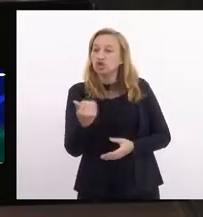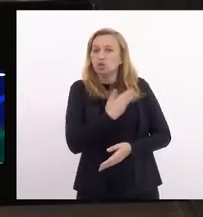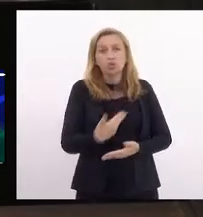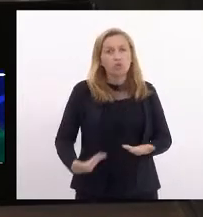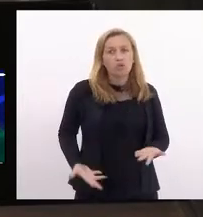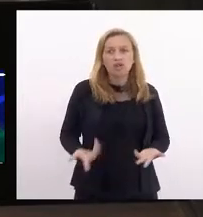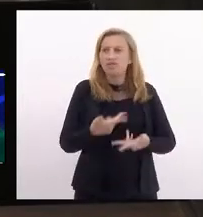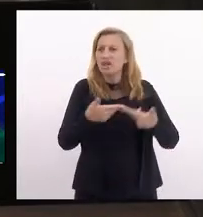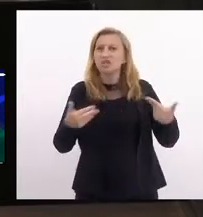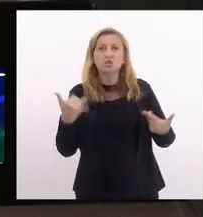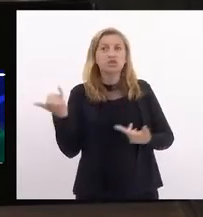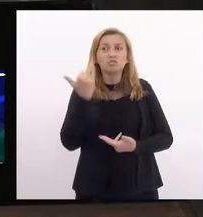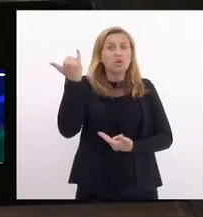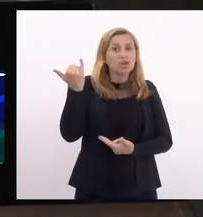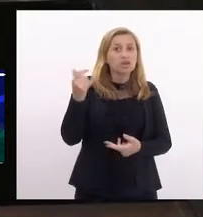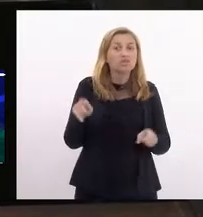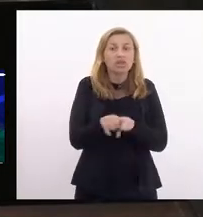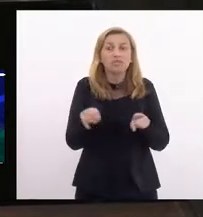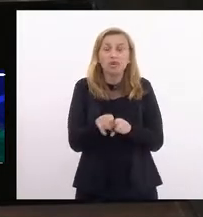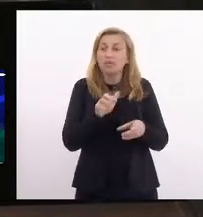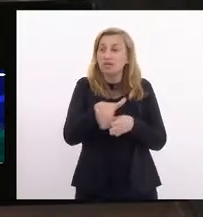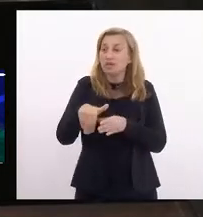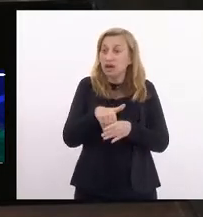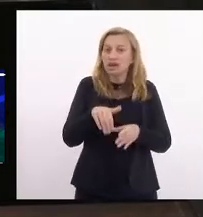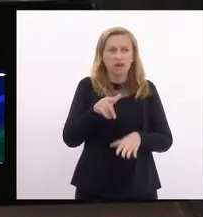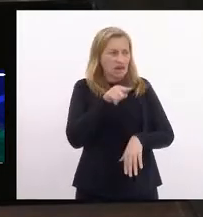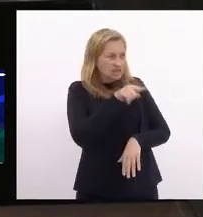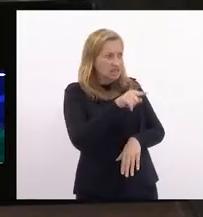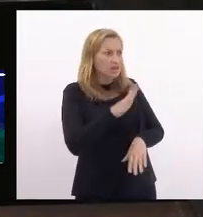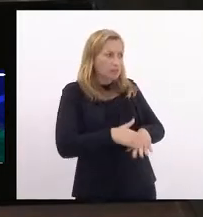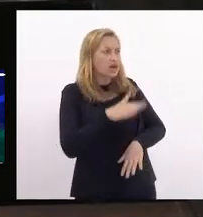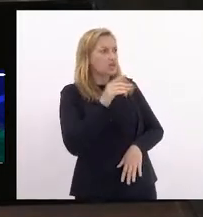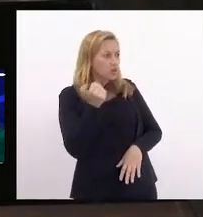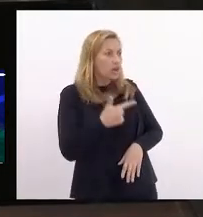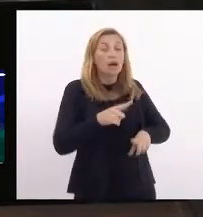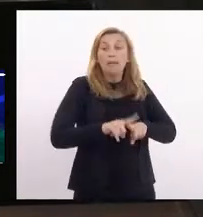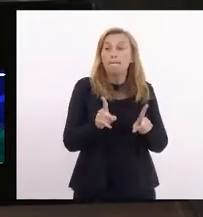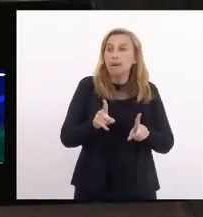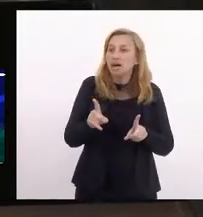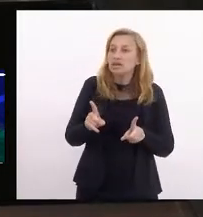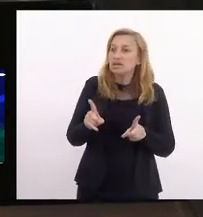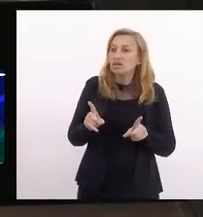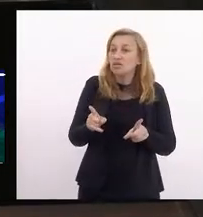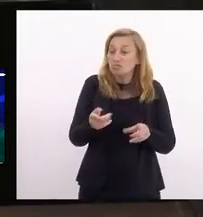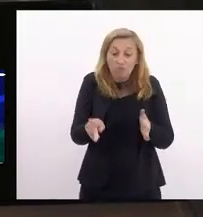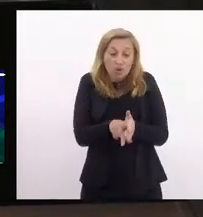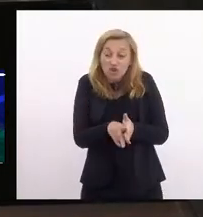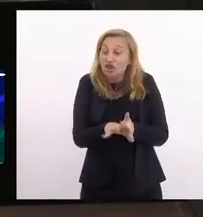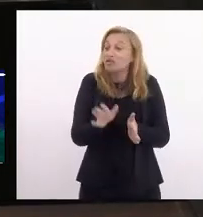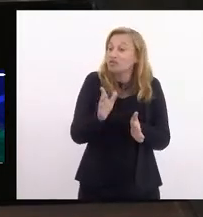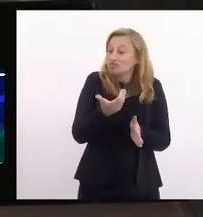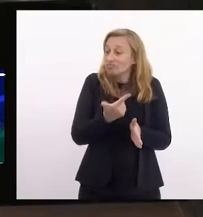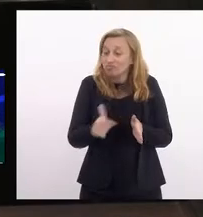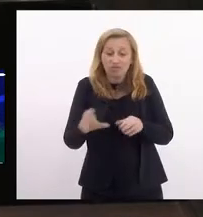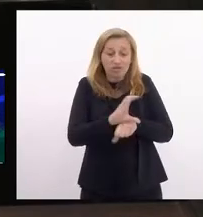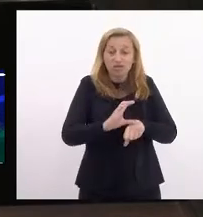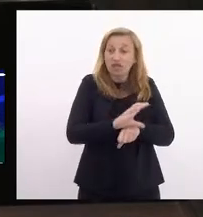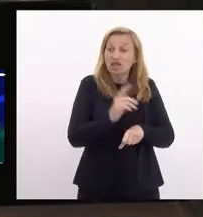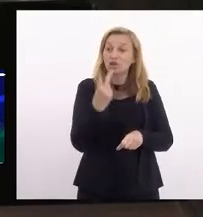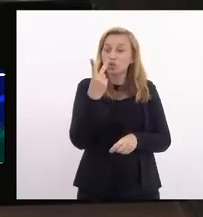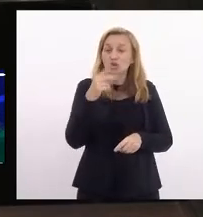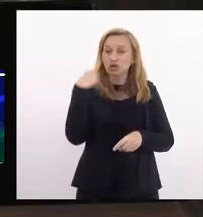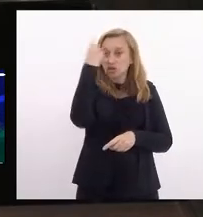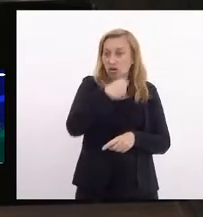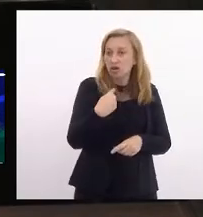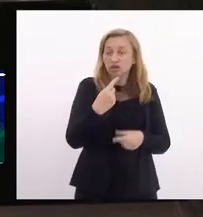nós temos tantas coisas importantes também para voltar claro que essa aqui muito mais só que é um projeto é inconstitucional que nós já estamos aqui as duas horas discutindo